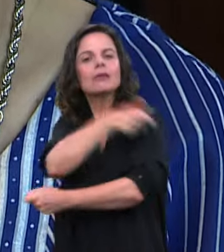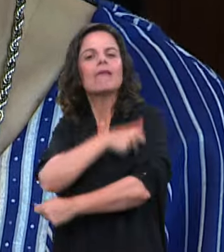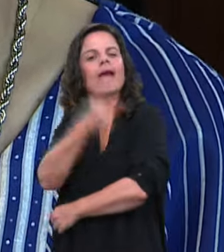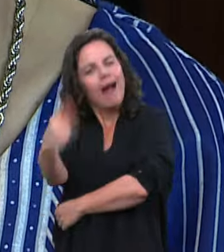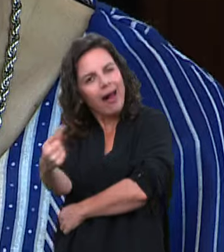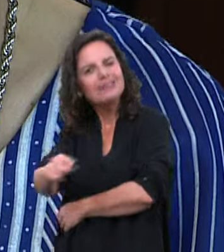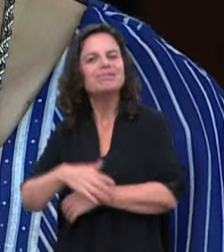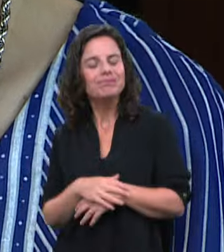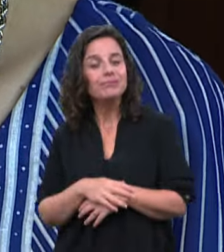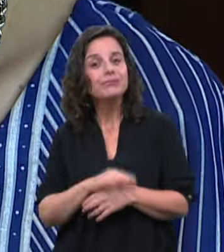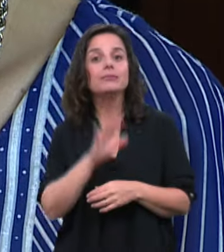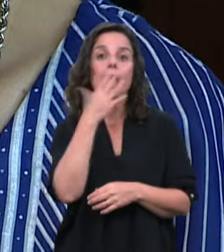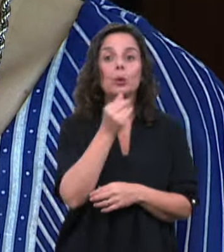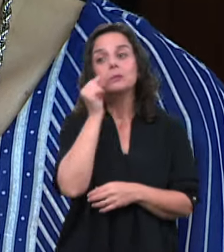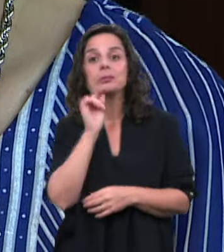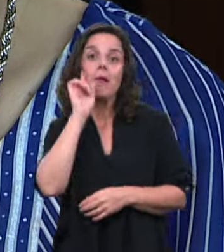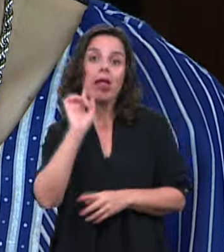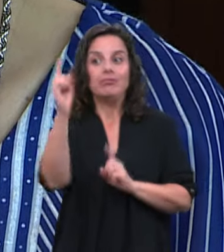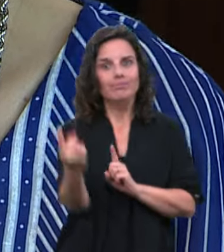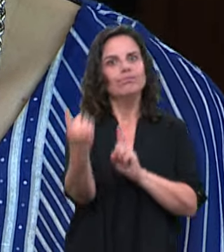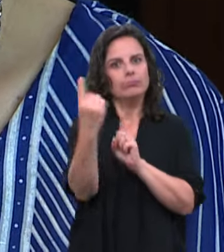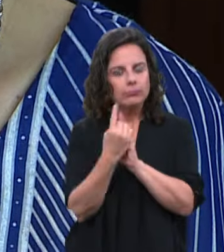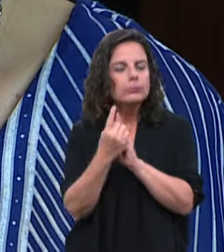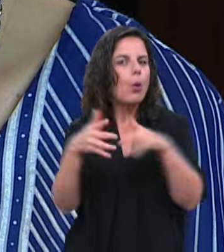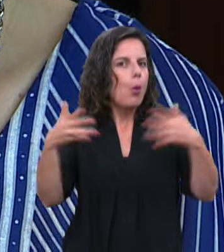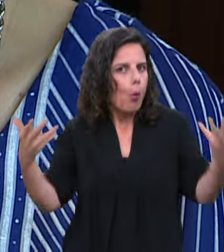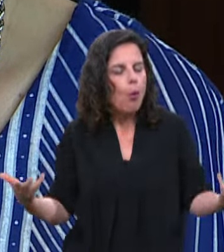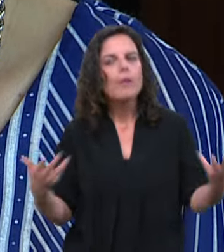ou uma aluna nos procura, muitas vezes até